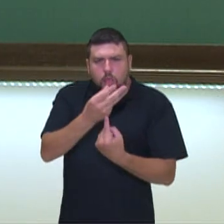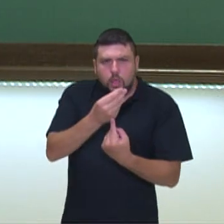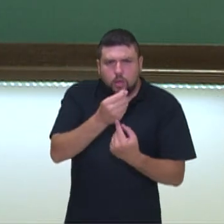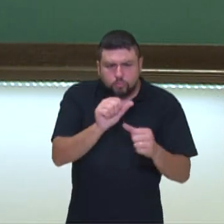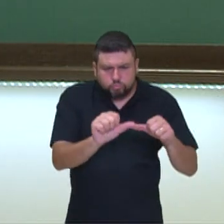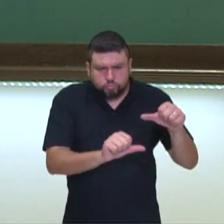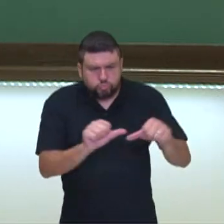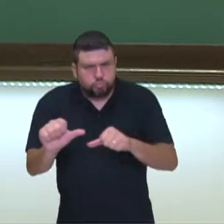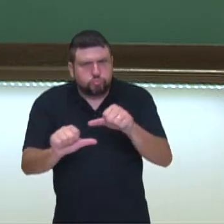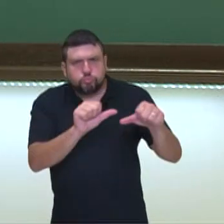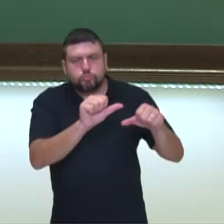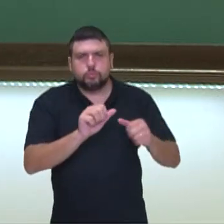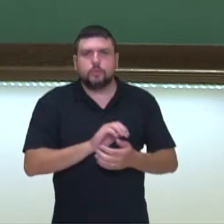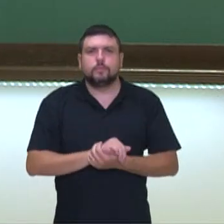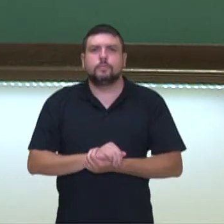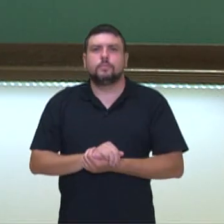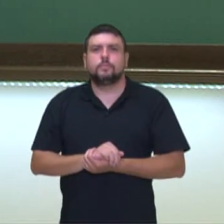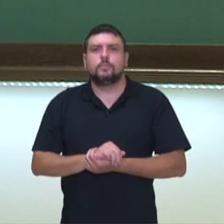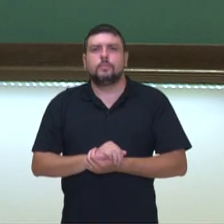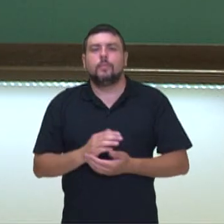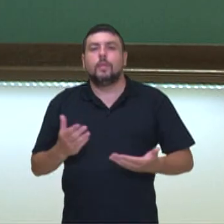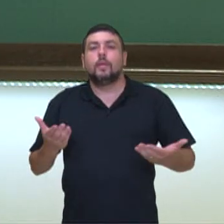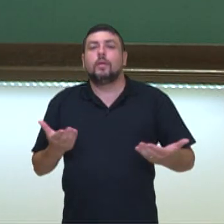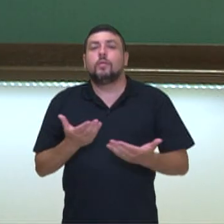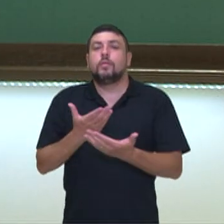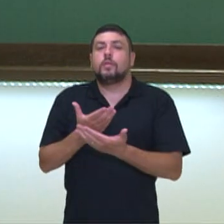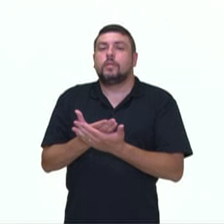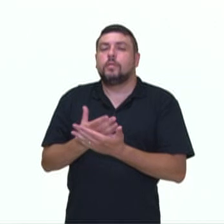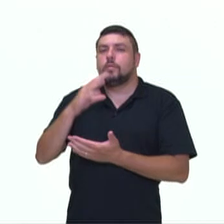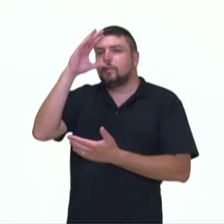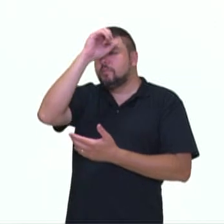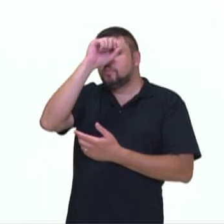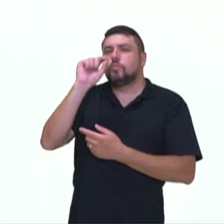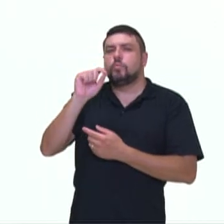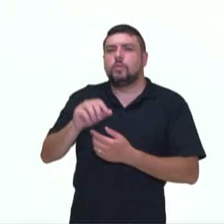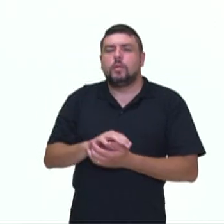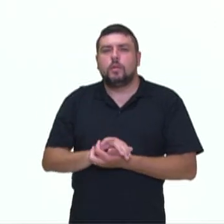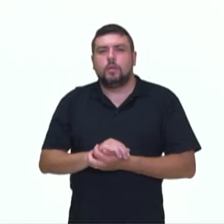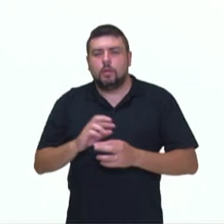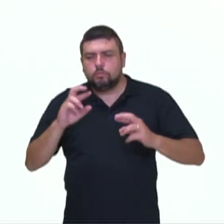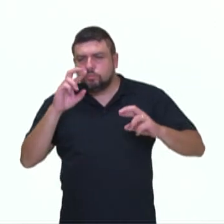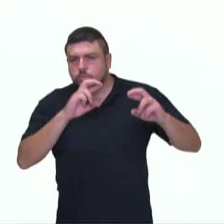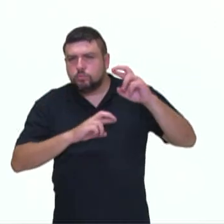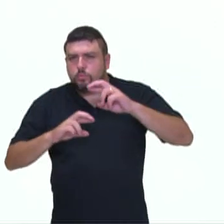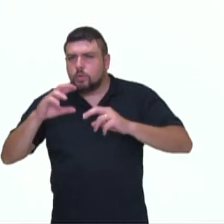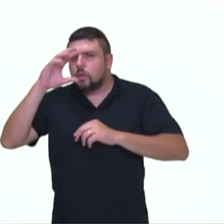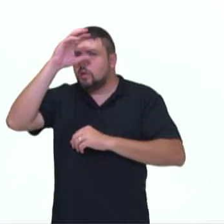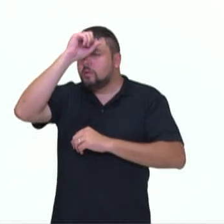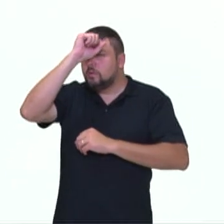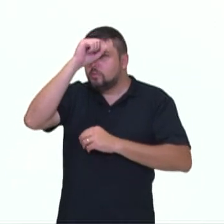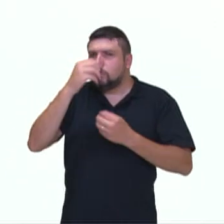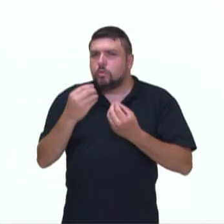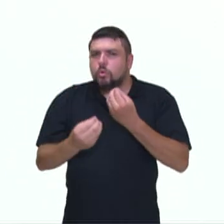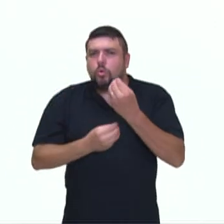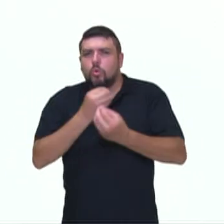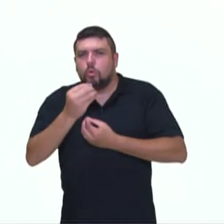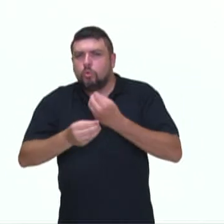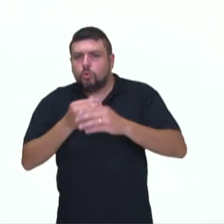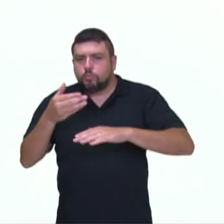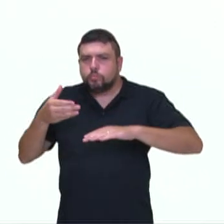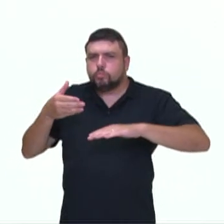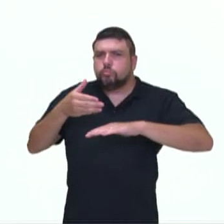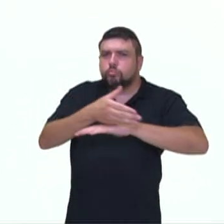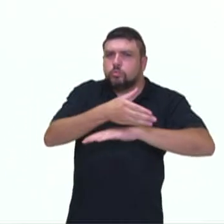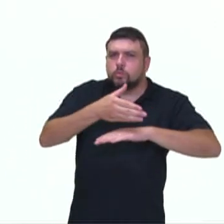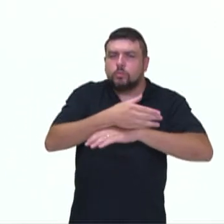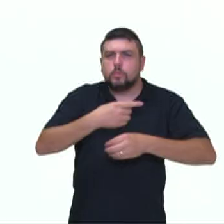ok? Então, o que é que nós vimos na aula de hoje? Nós analisamos e compreendemos como são desenvolvidas as intervenções